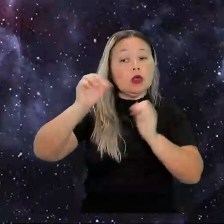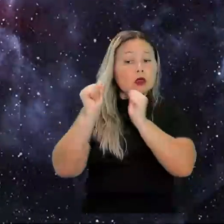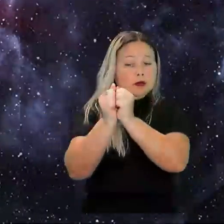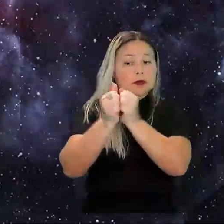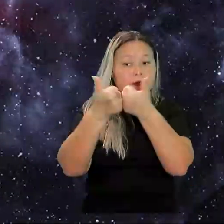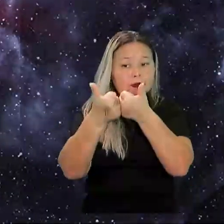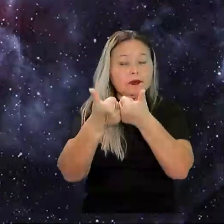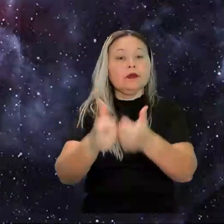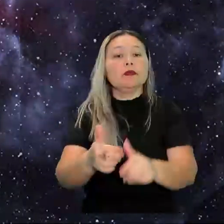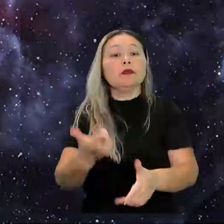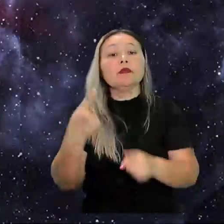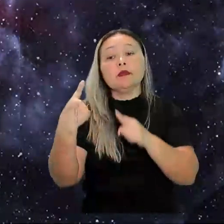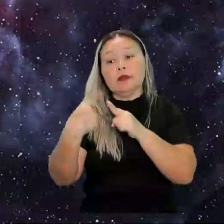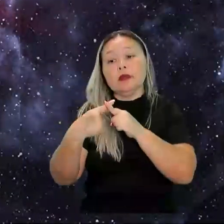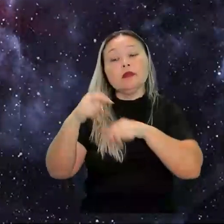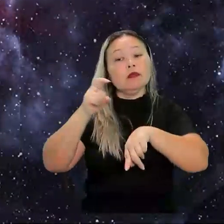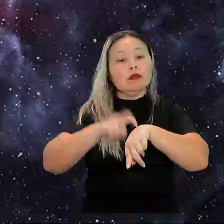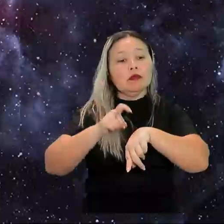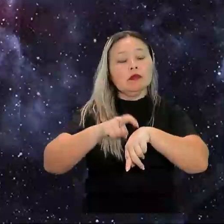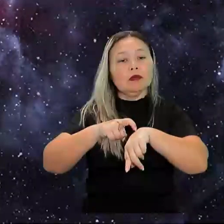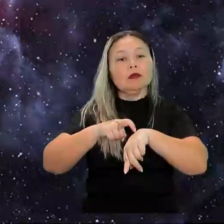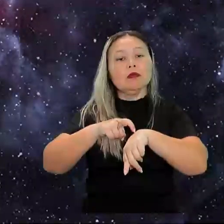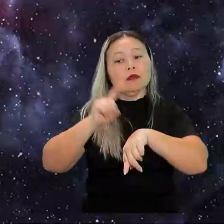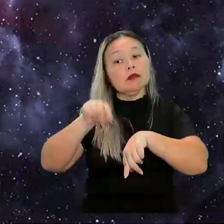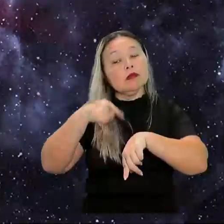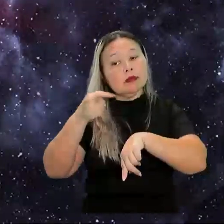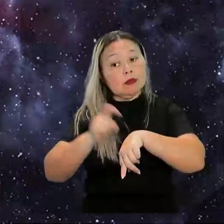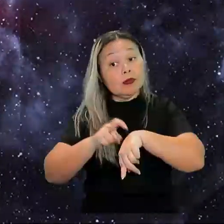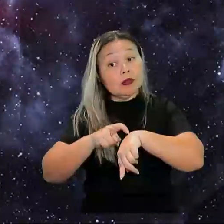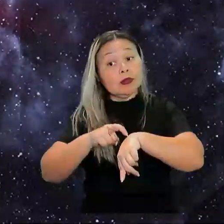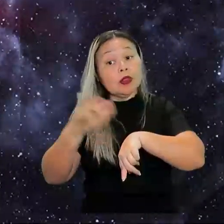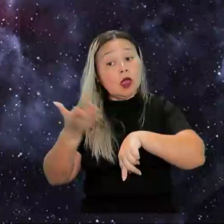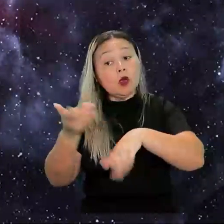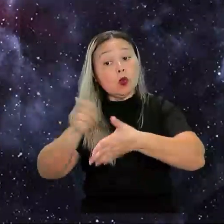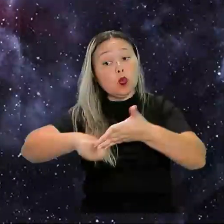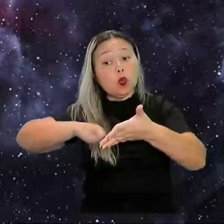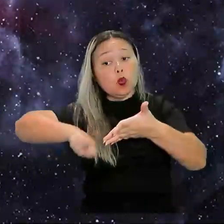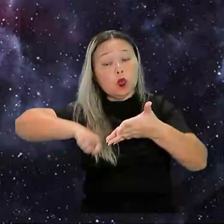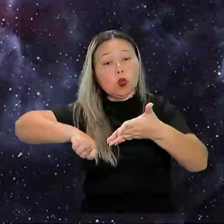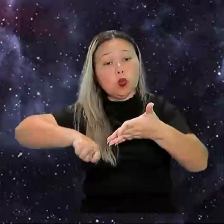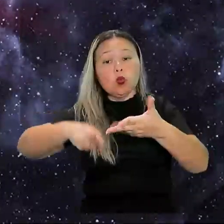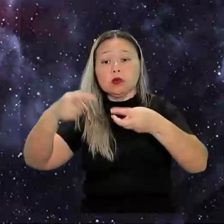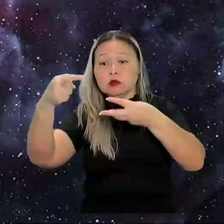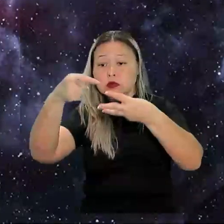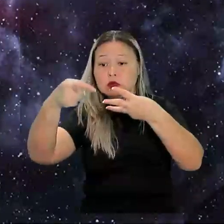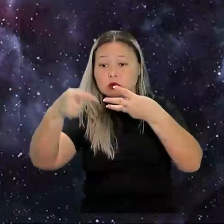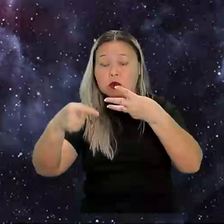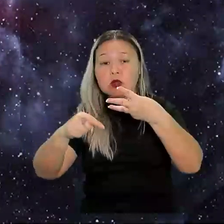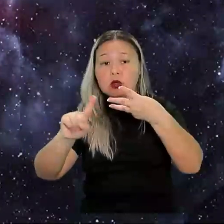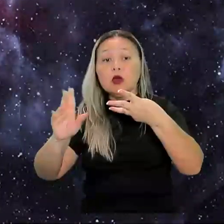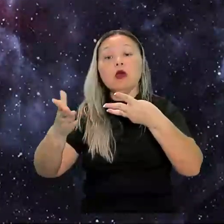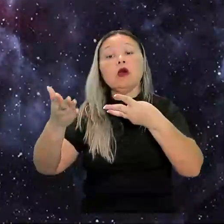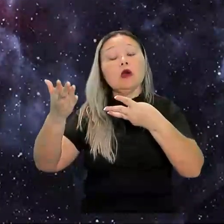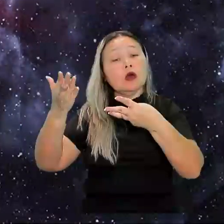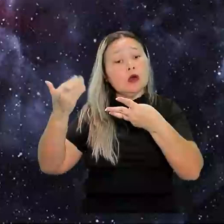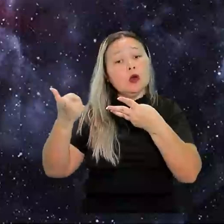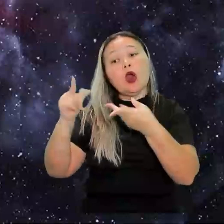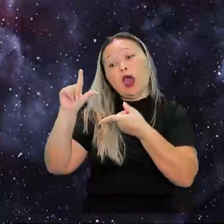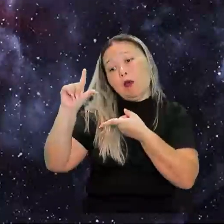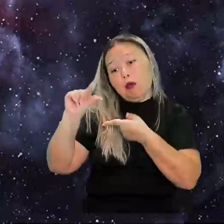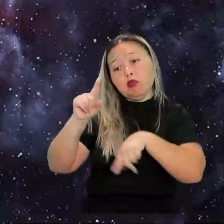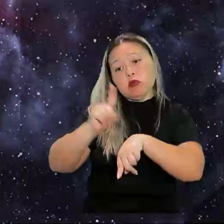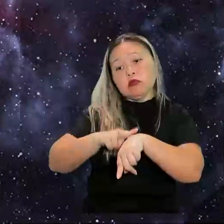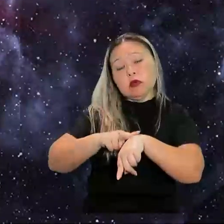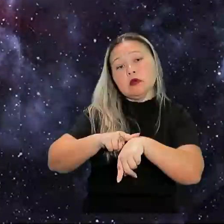junto com vocês, tá? Por conta do tempo, a gente achou que o tempo que a gente tem de correção para as 3 questões que a gente disponibilizou é